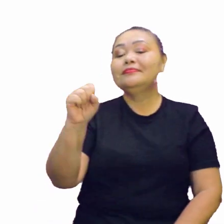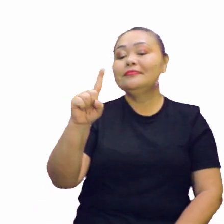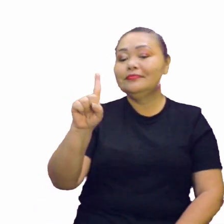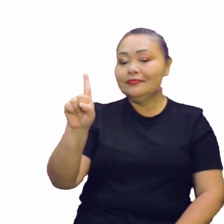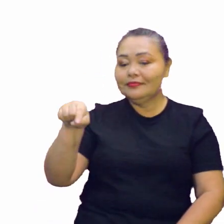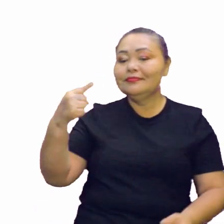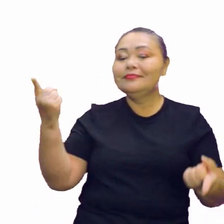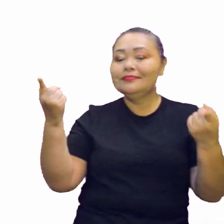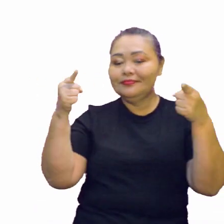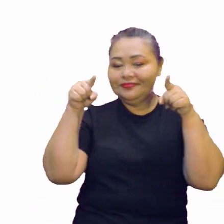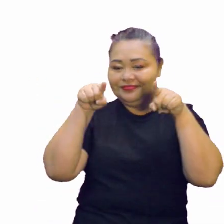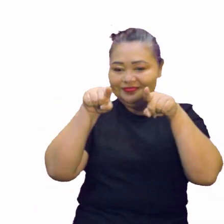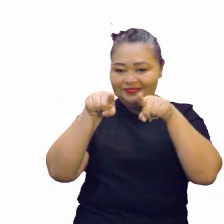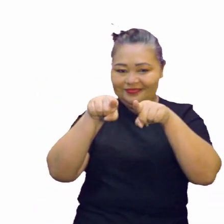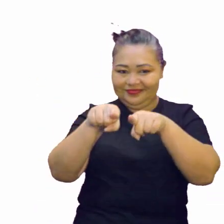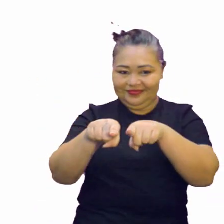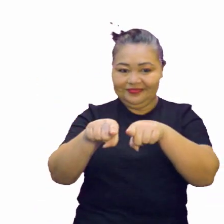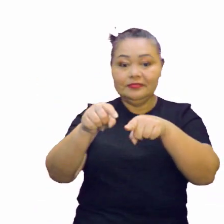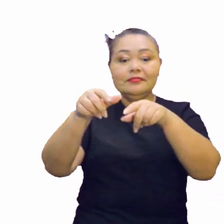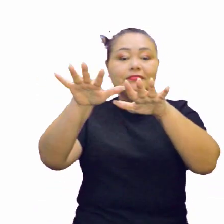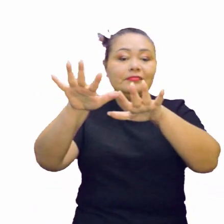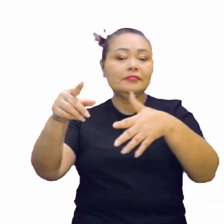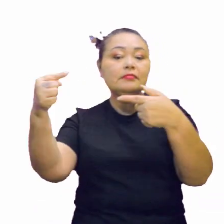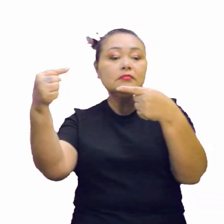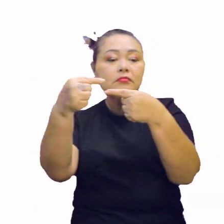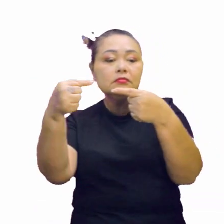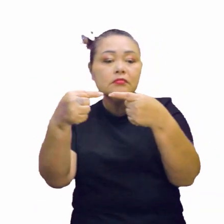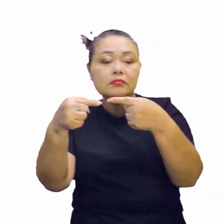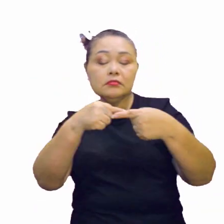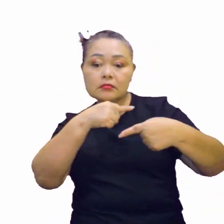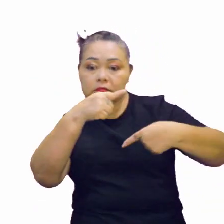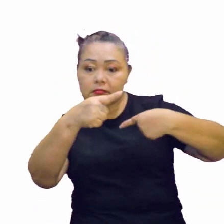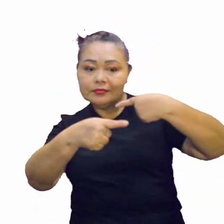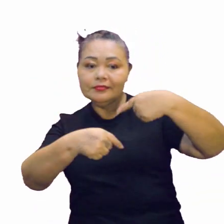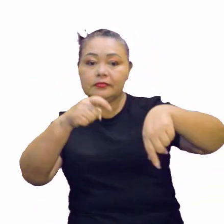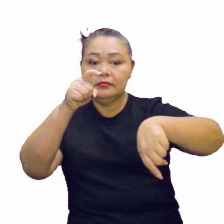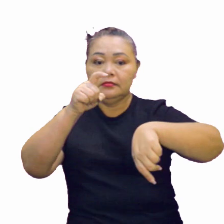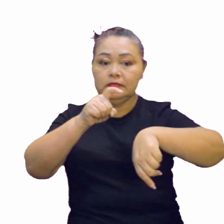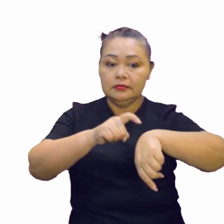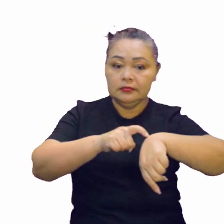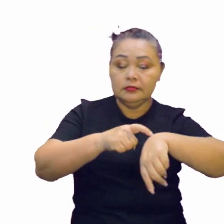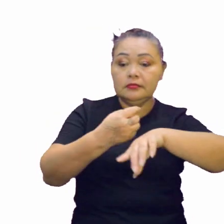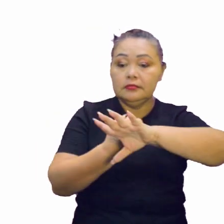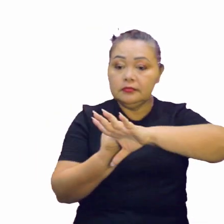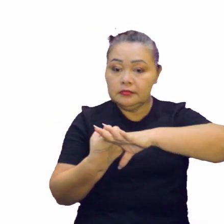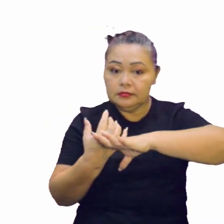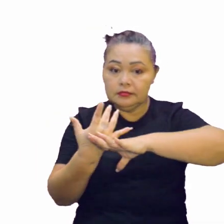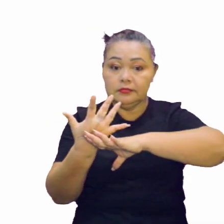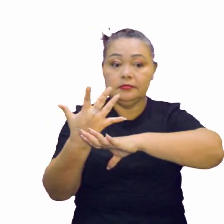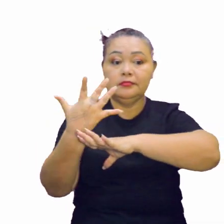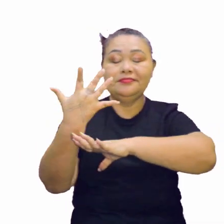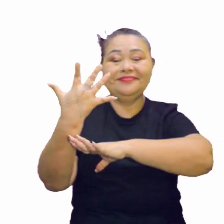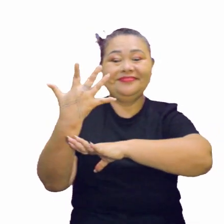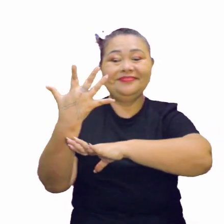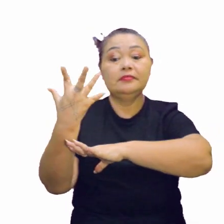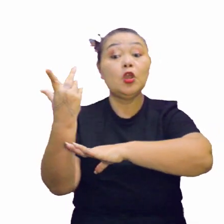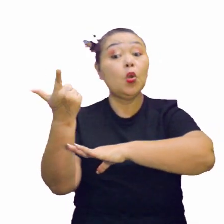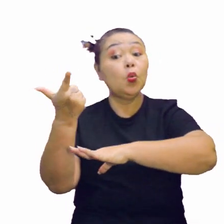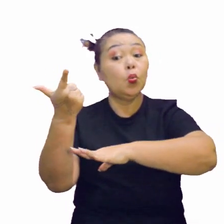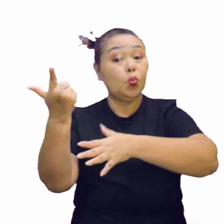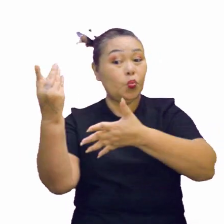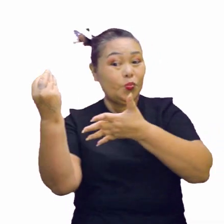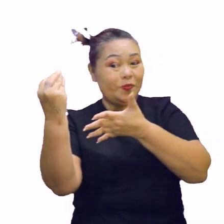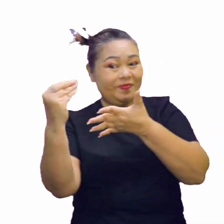sequenciais, implantação de acordo com uma sequência no tempo de plantio entre